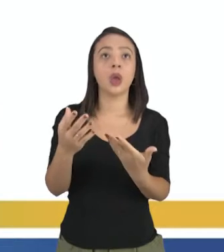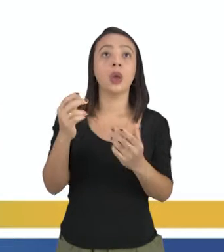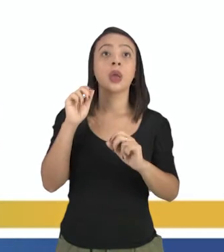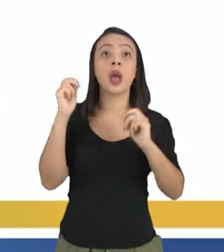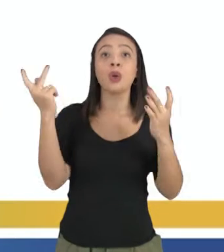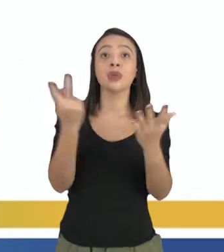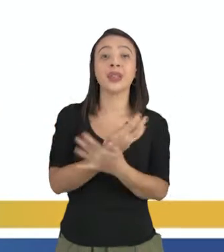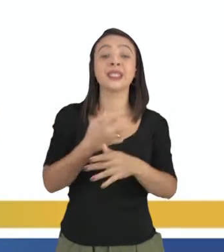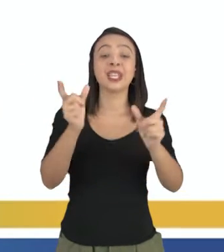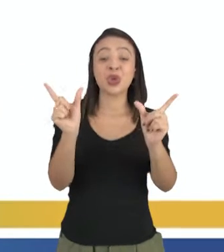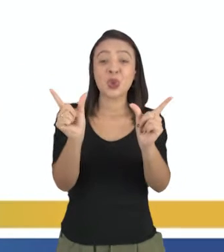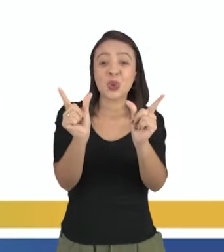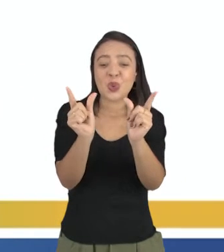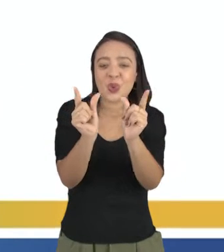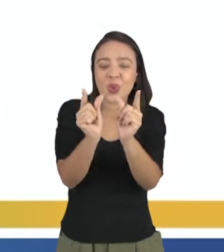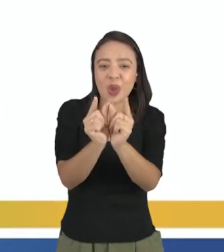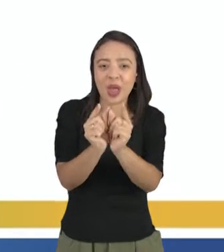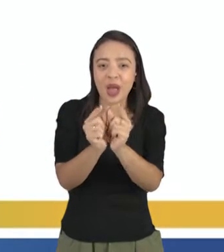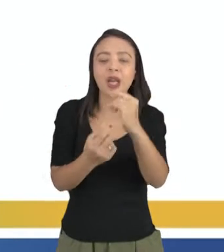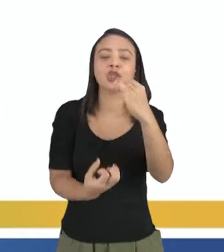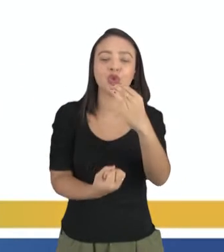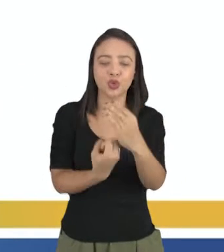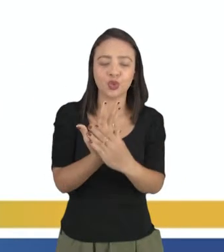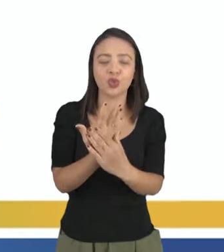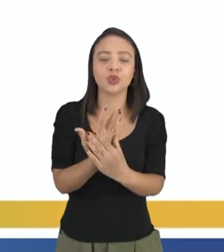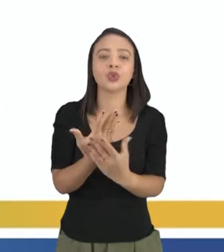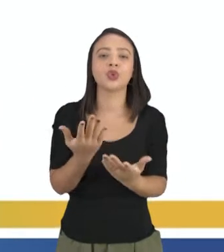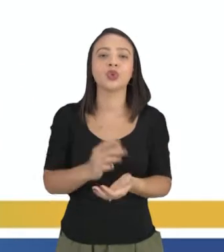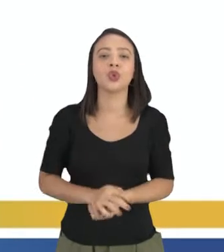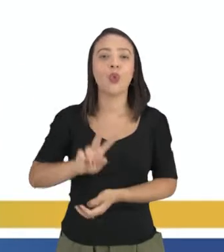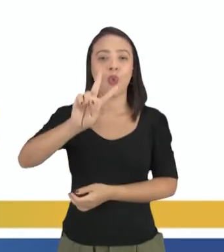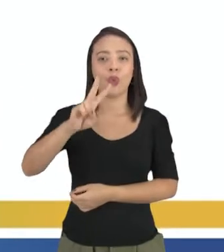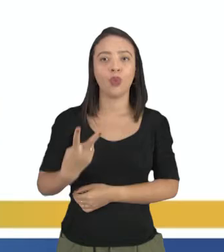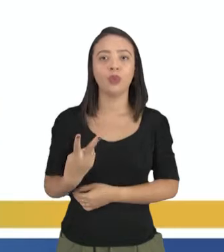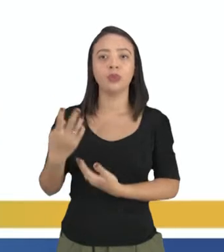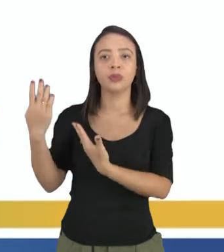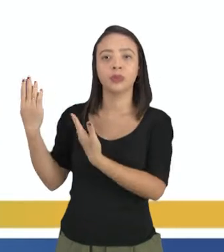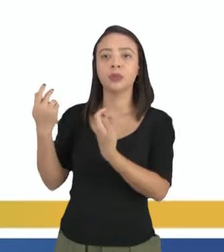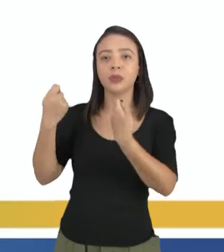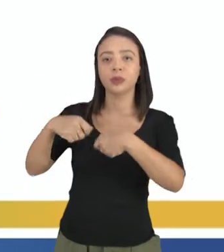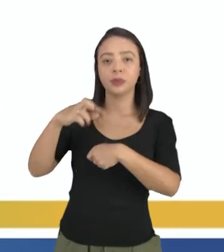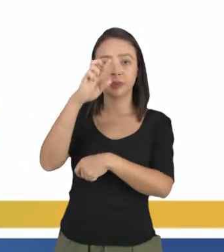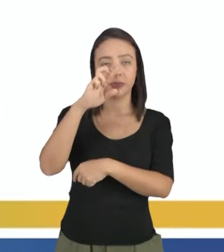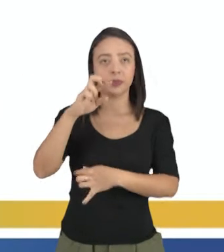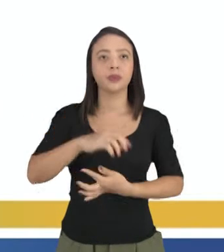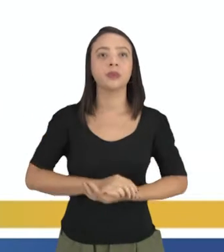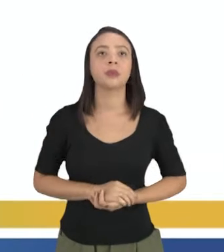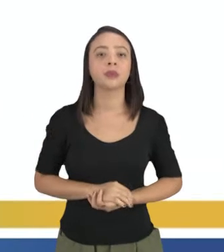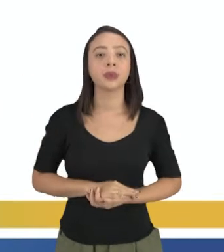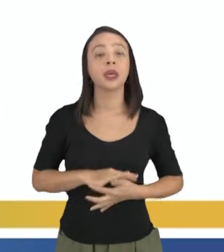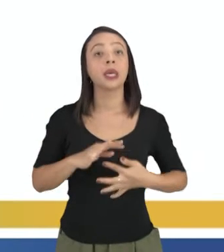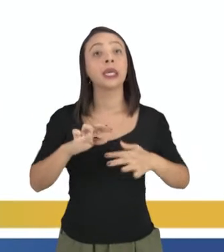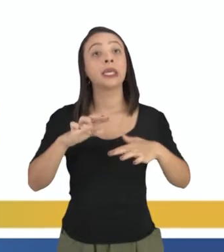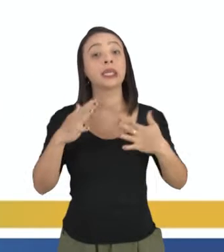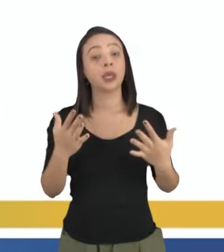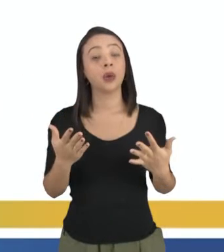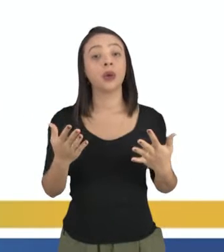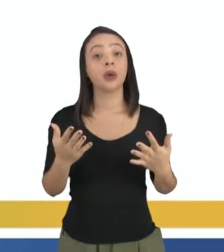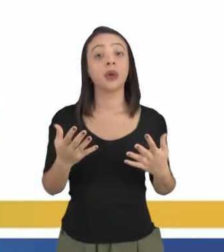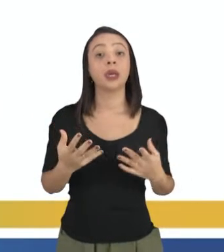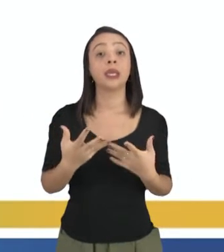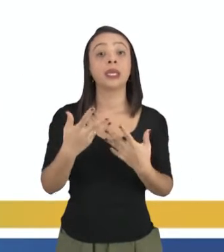esterilização de DNA. Ele se comprime e forma o que nós chamamos de cromossomo, como vocês podem observar na figura. Então, nós